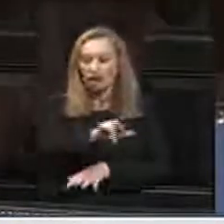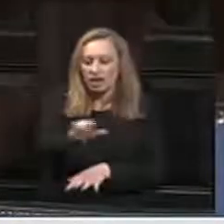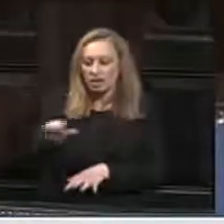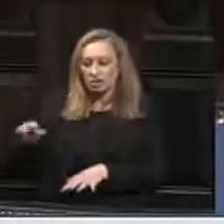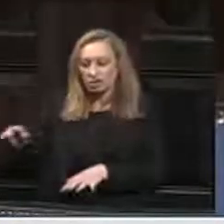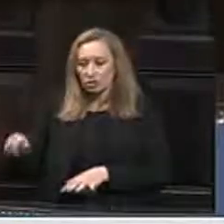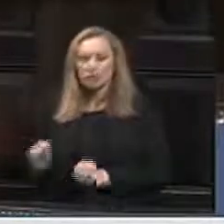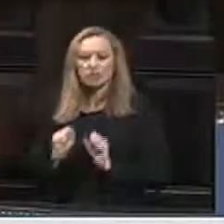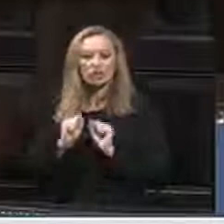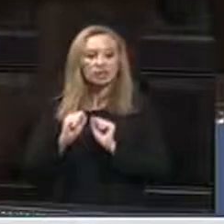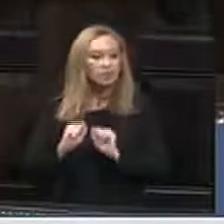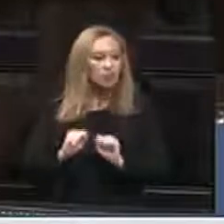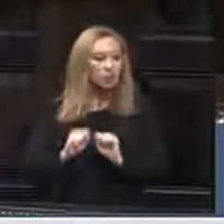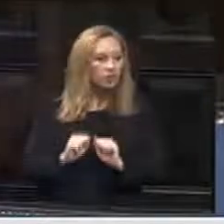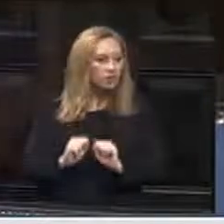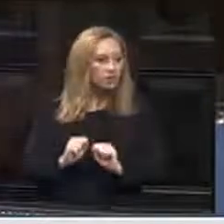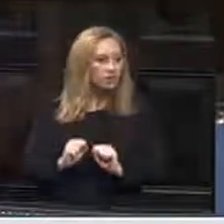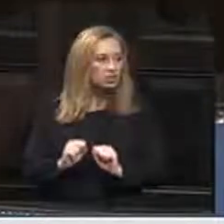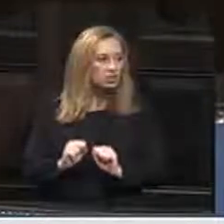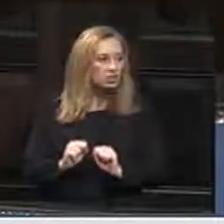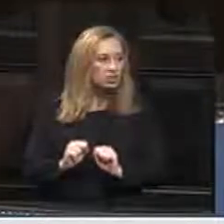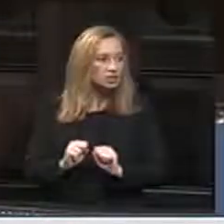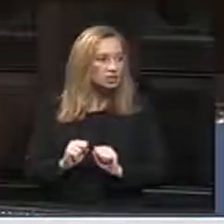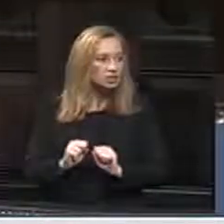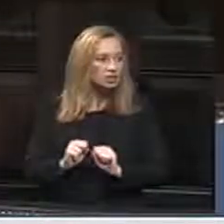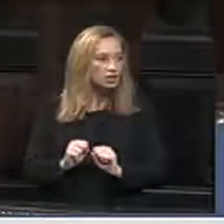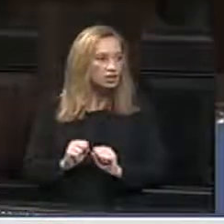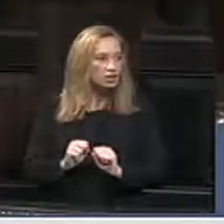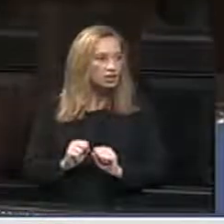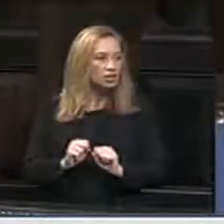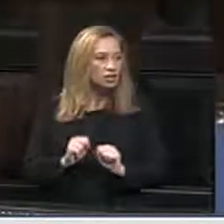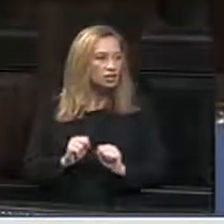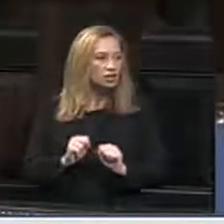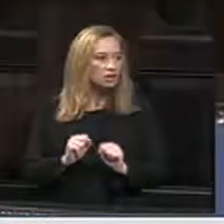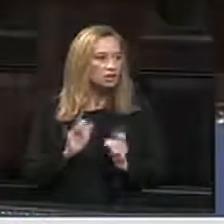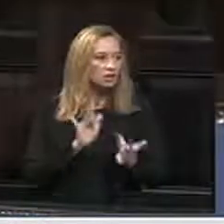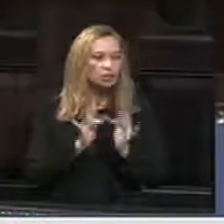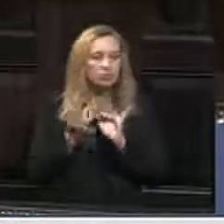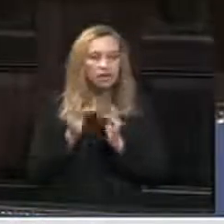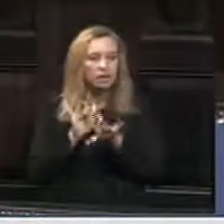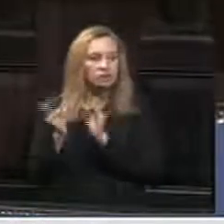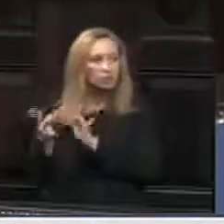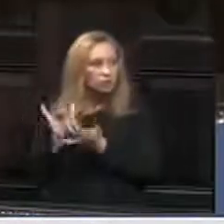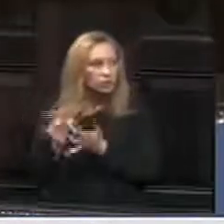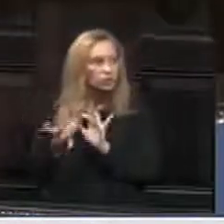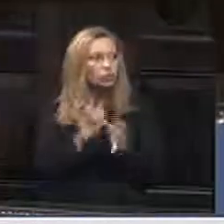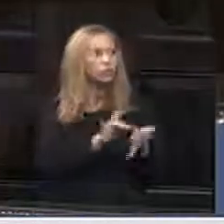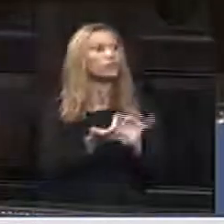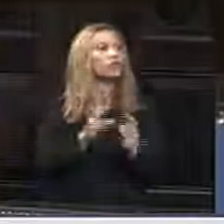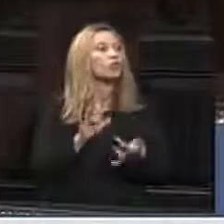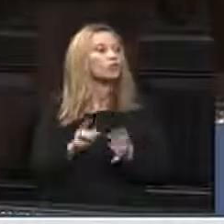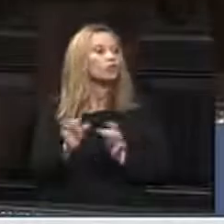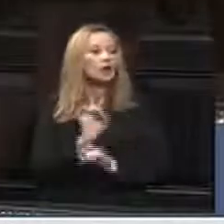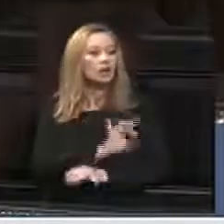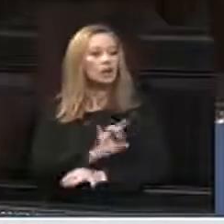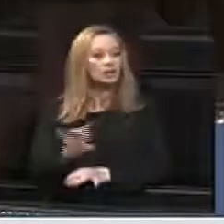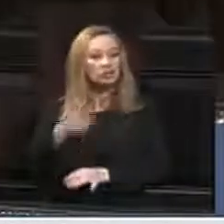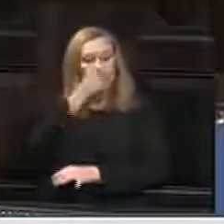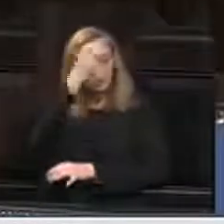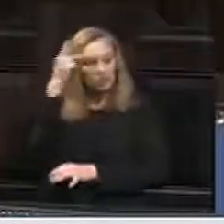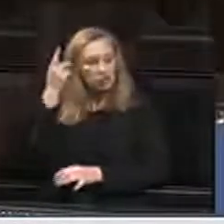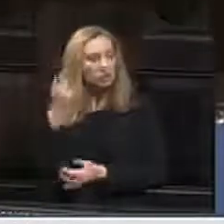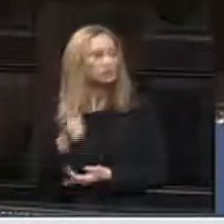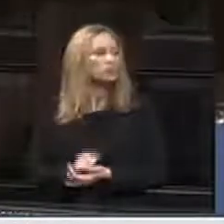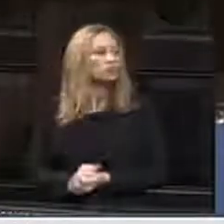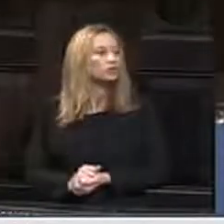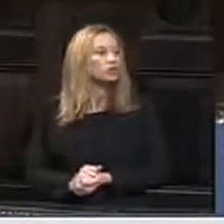ser oferecido para cada vez mais enriquecer o convívio exatamente do cidadão, da cidadã, na vida da cidade,